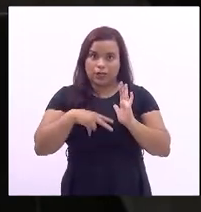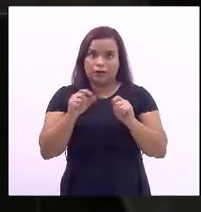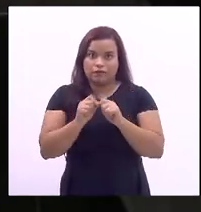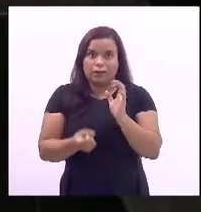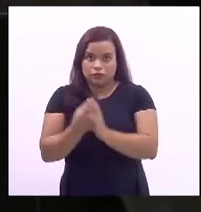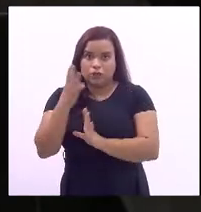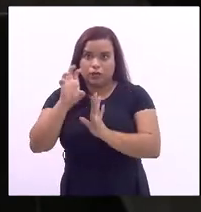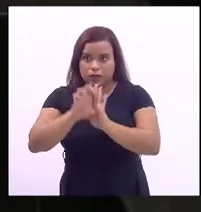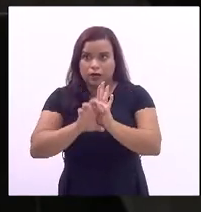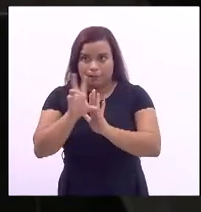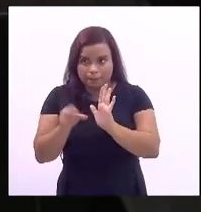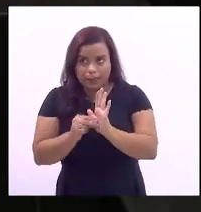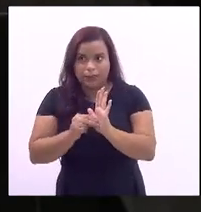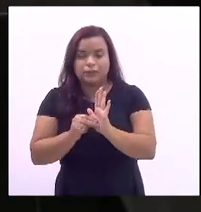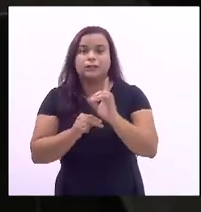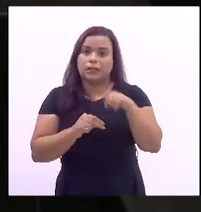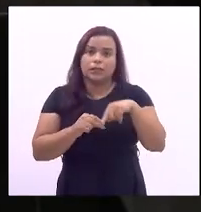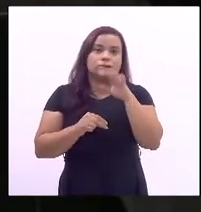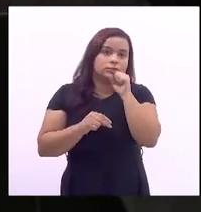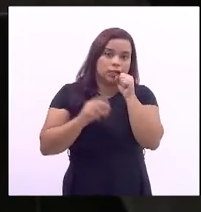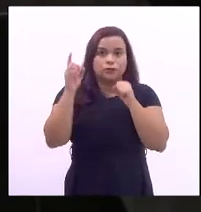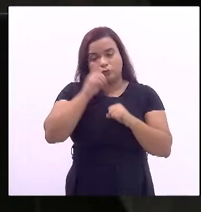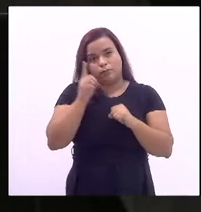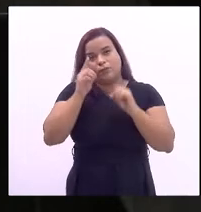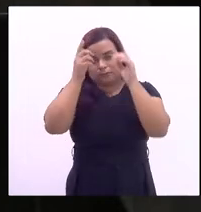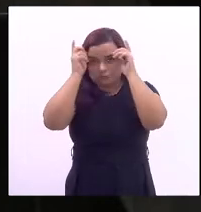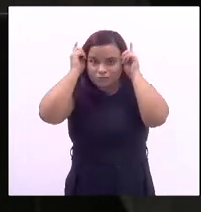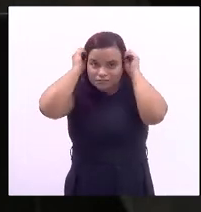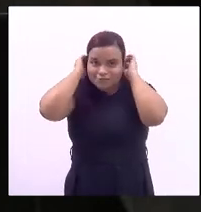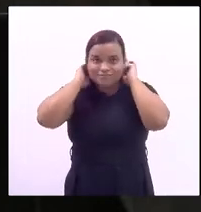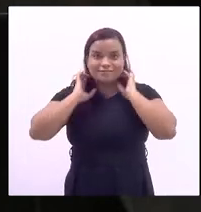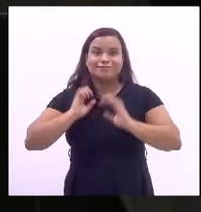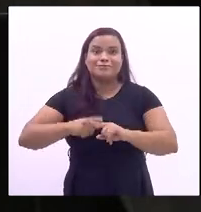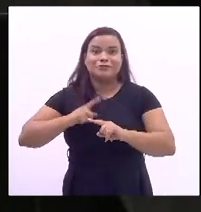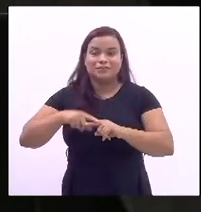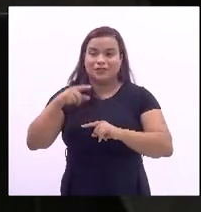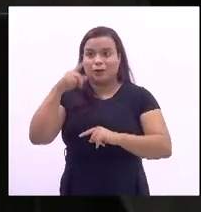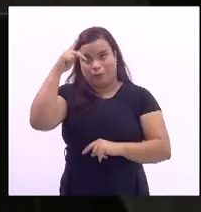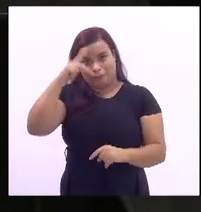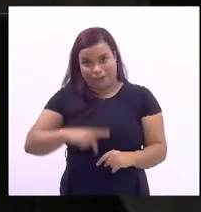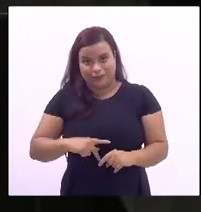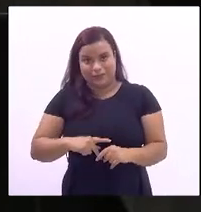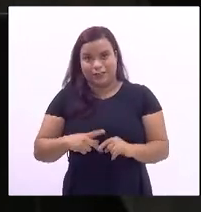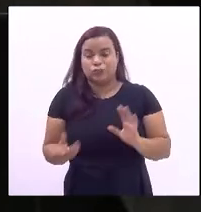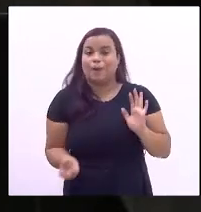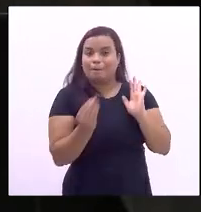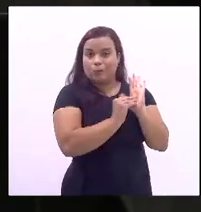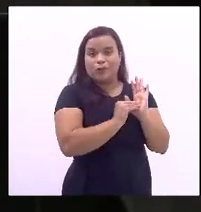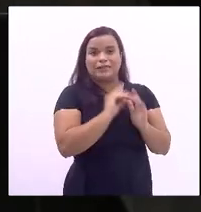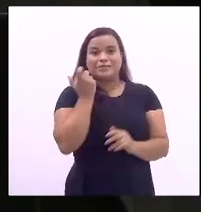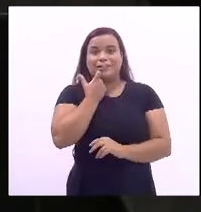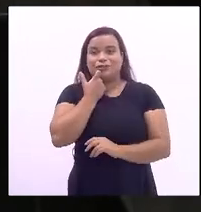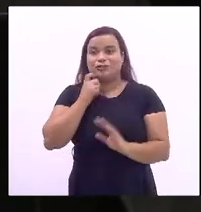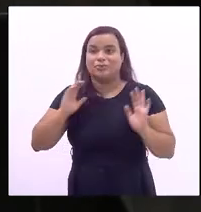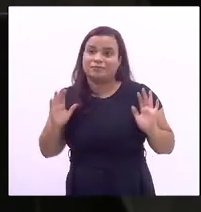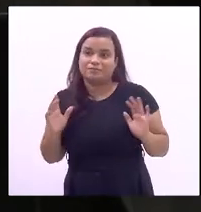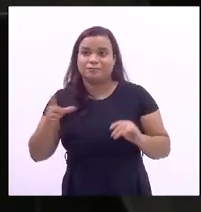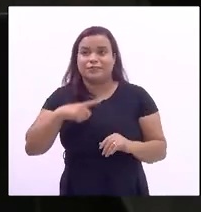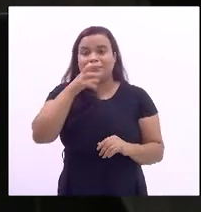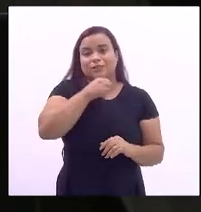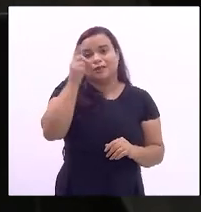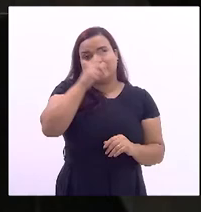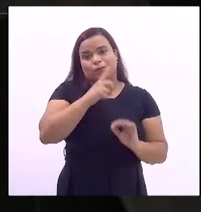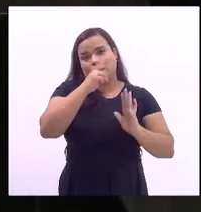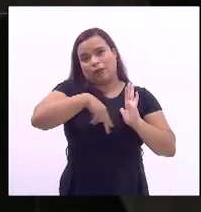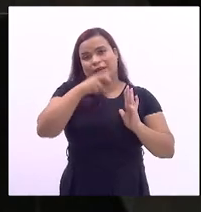hoje é sábado e domingo porque o presidente pública a pauta na sexta-feira a gente tem sábado e domingo para